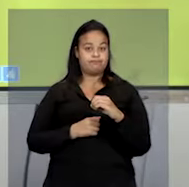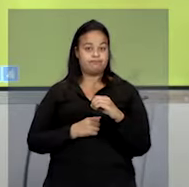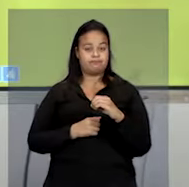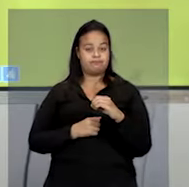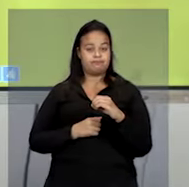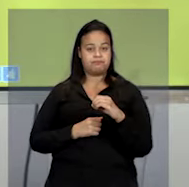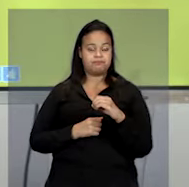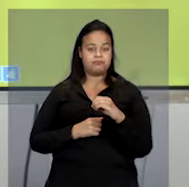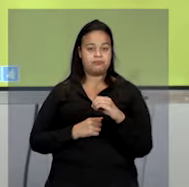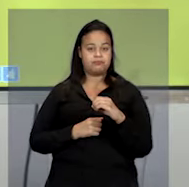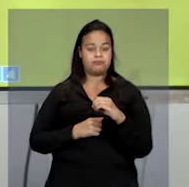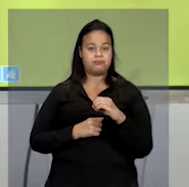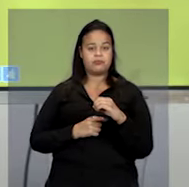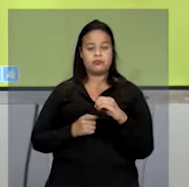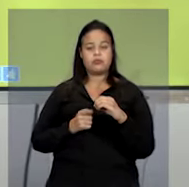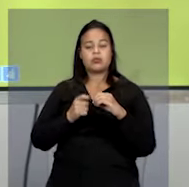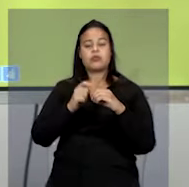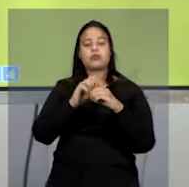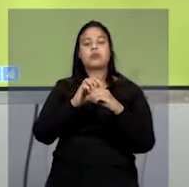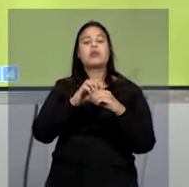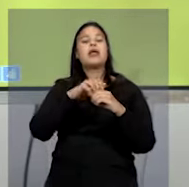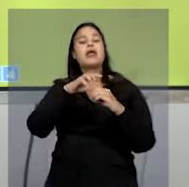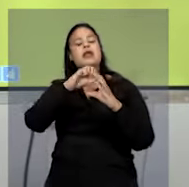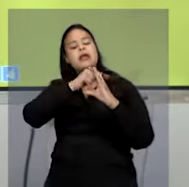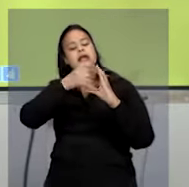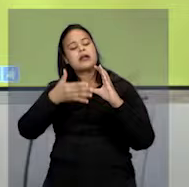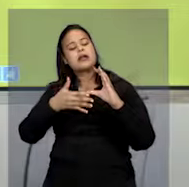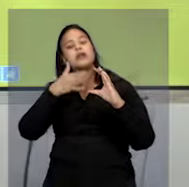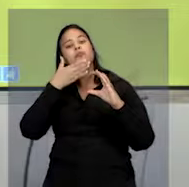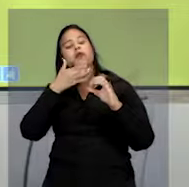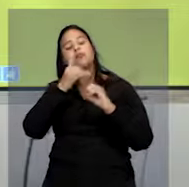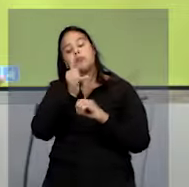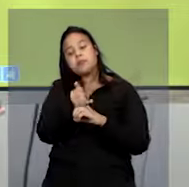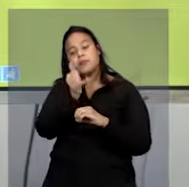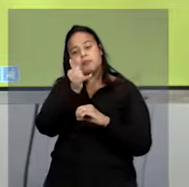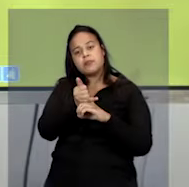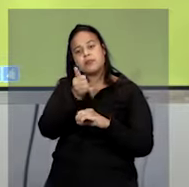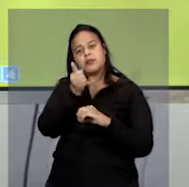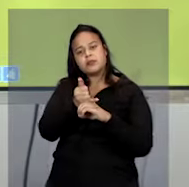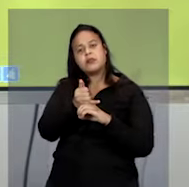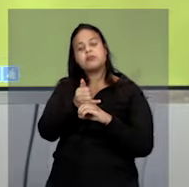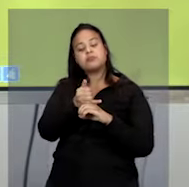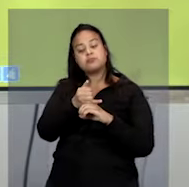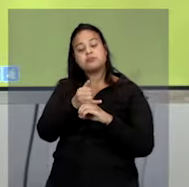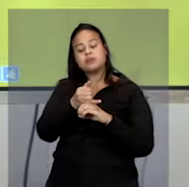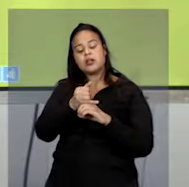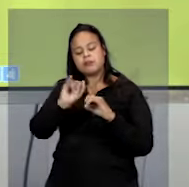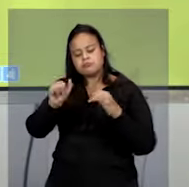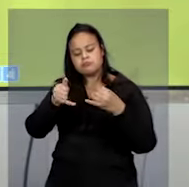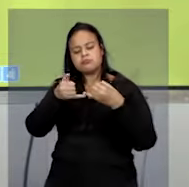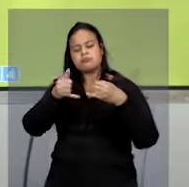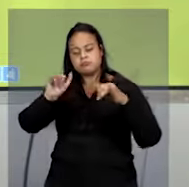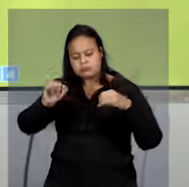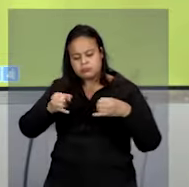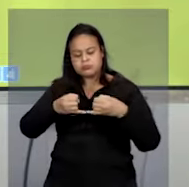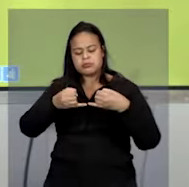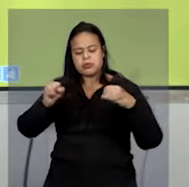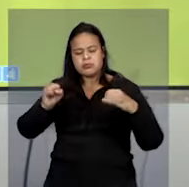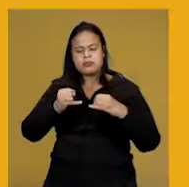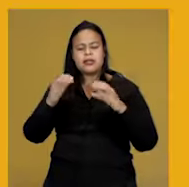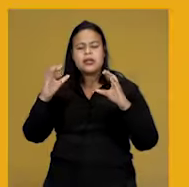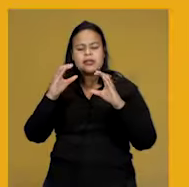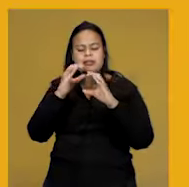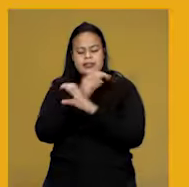ali. E isso dá característica do metal. O metal, por exemplo, é bom condutor de eletricidade, condutor de calor, né?